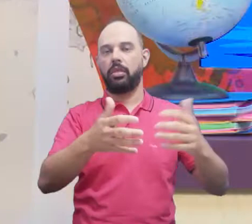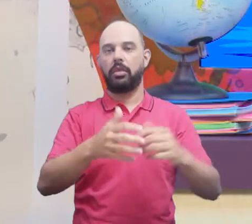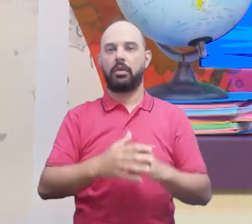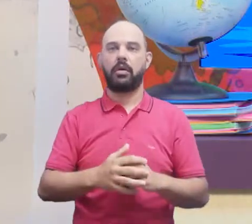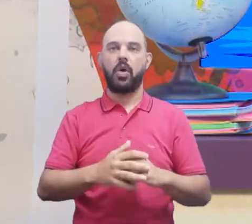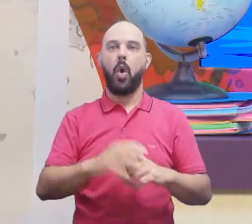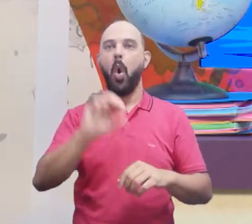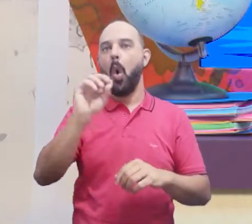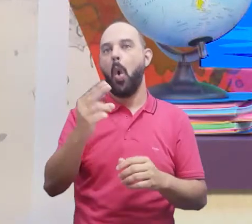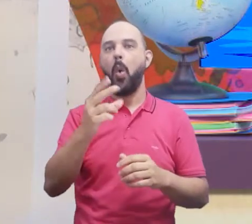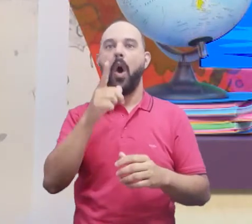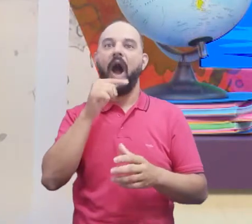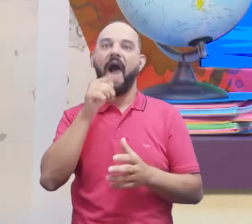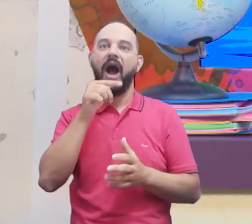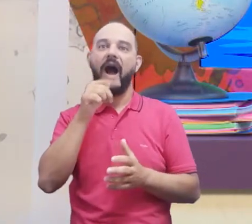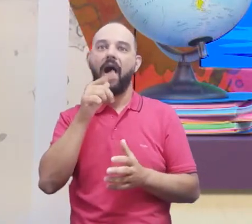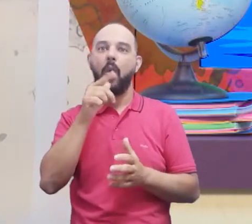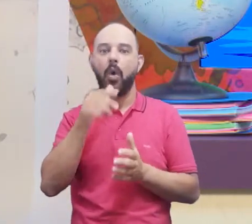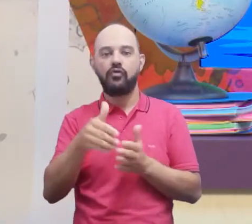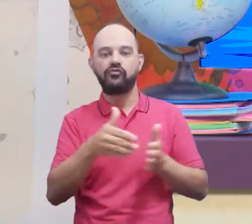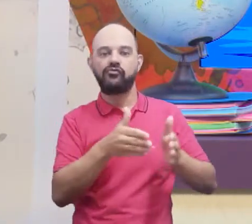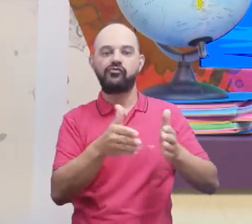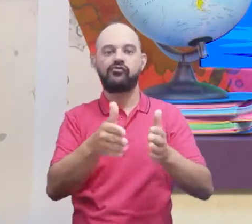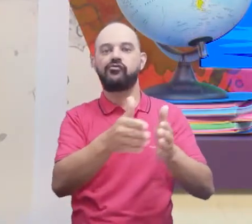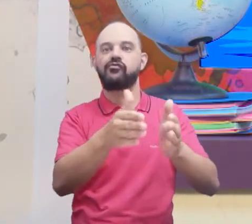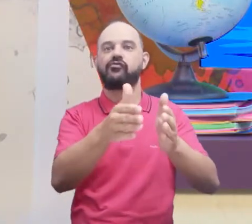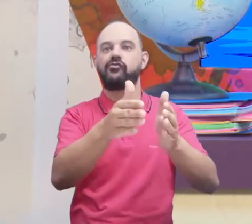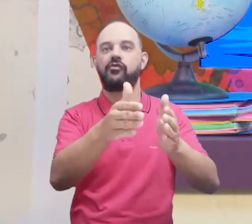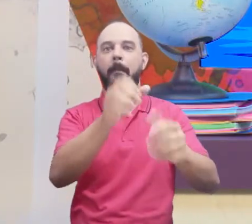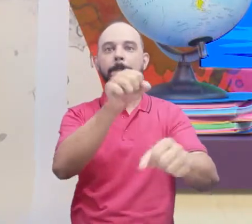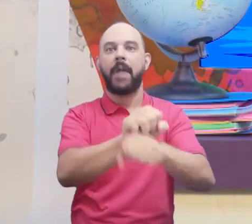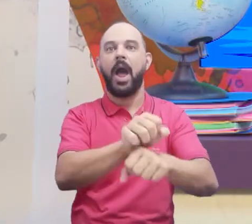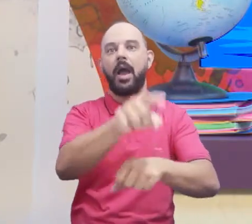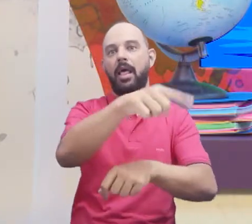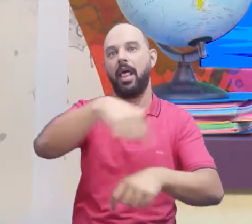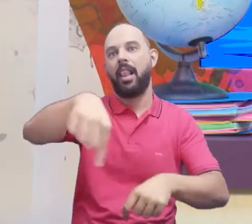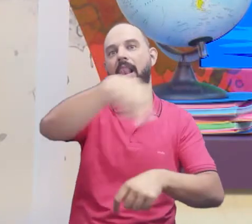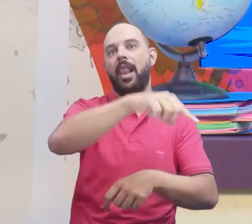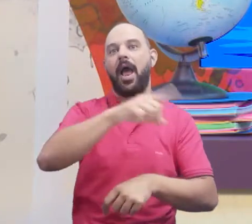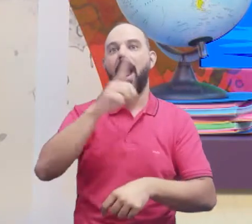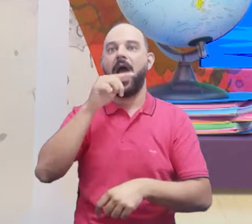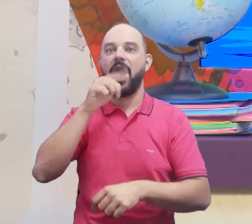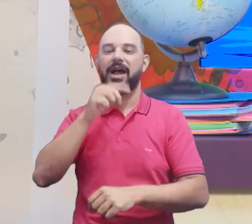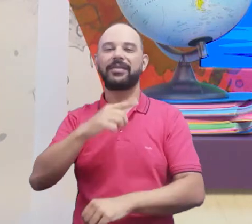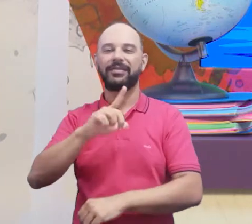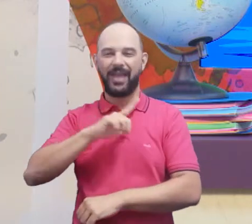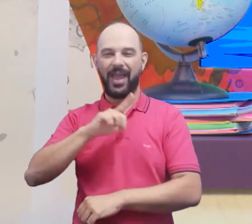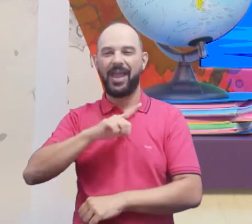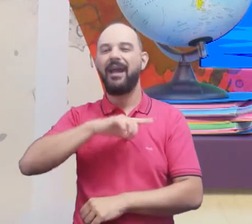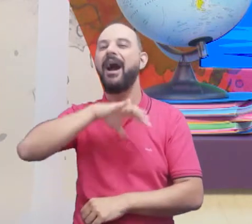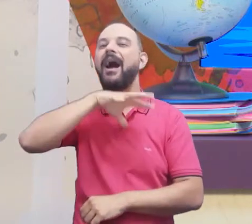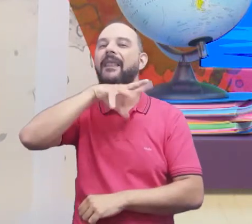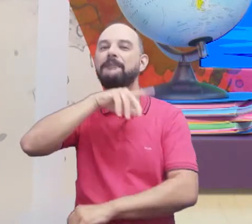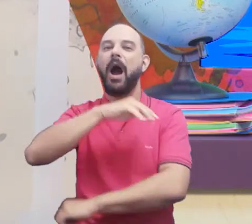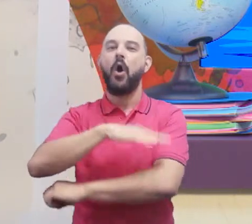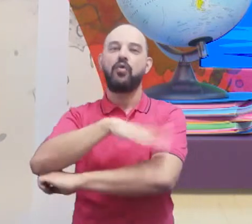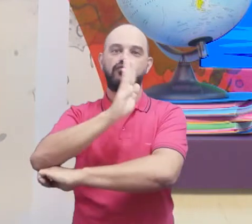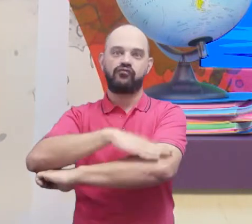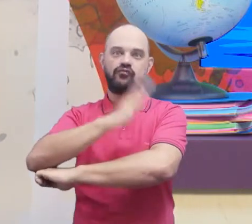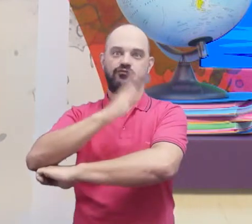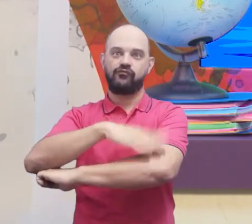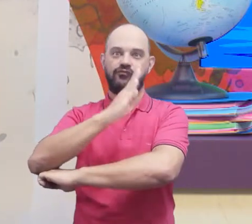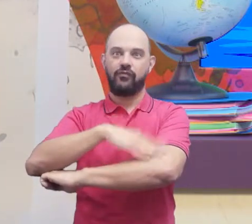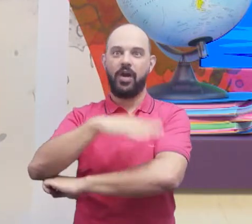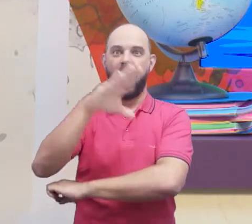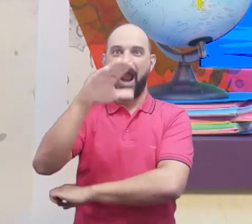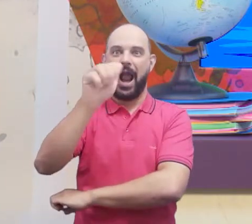represamento. Até os castores! Esses bichinhos aqui, olha! Que você já deve ter visto muito em filmes e